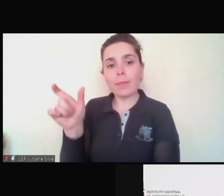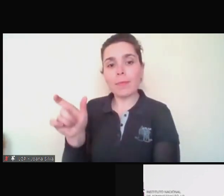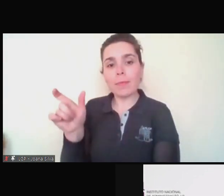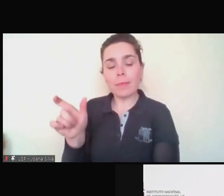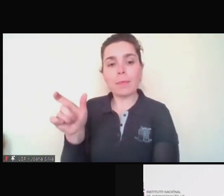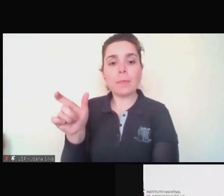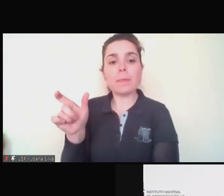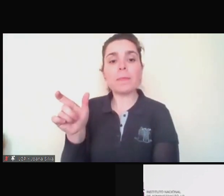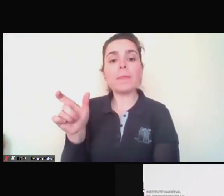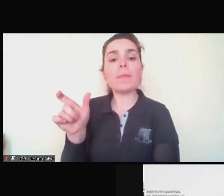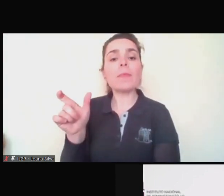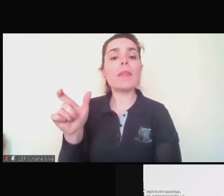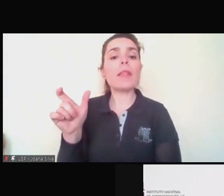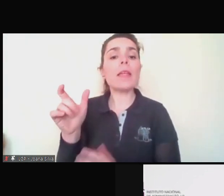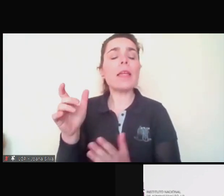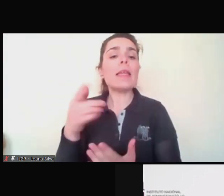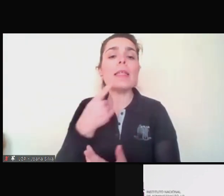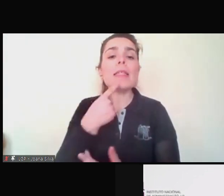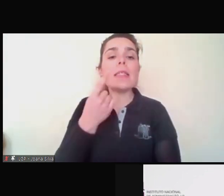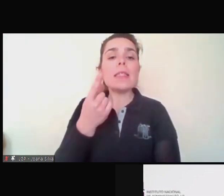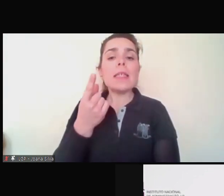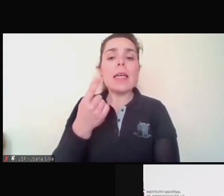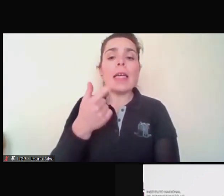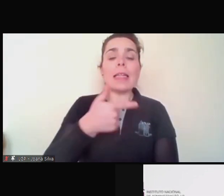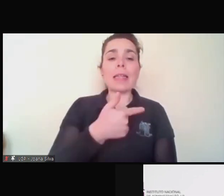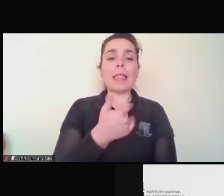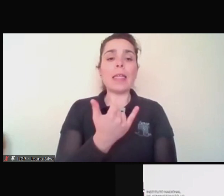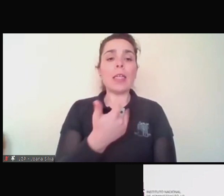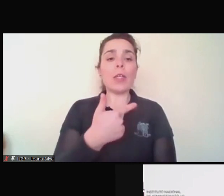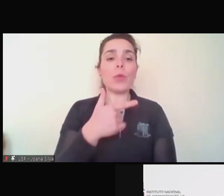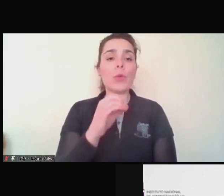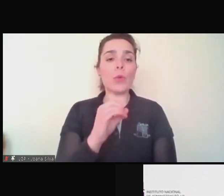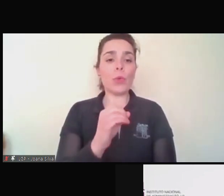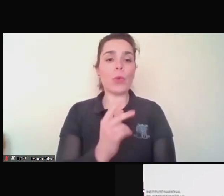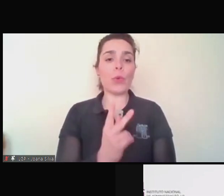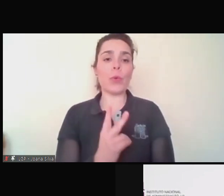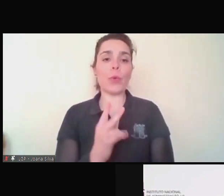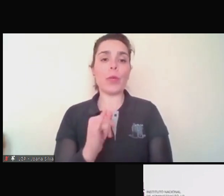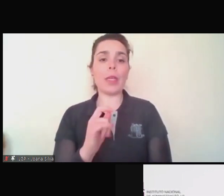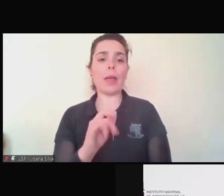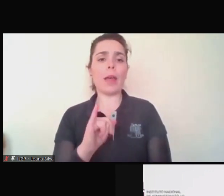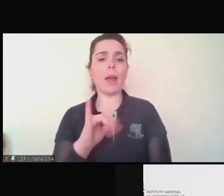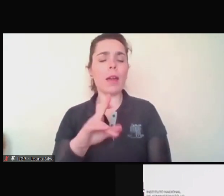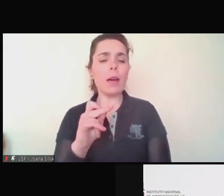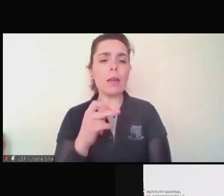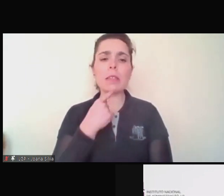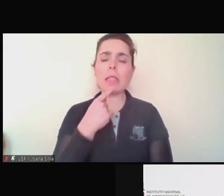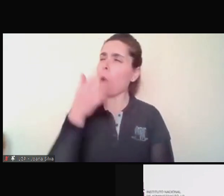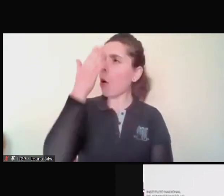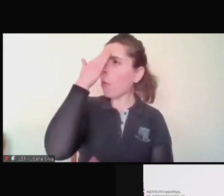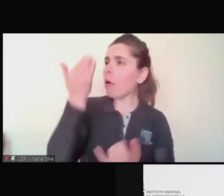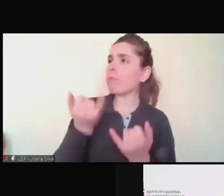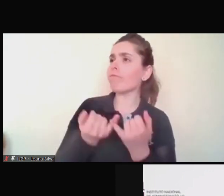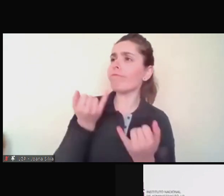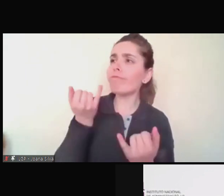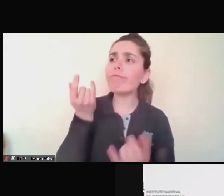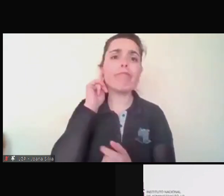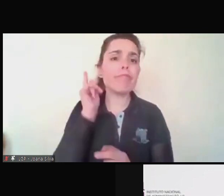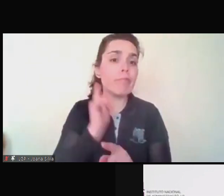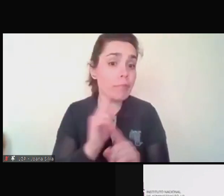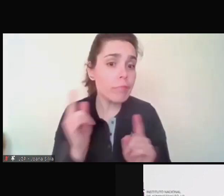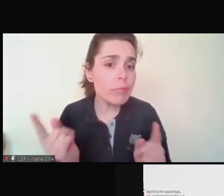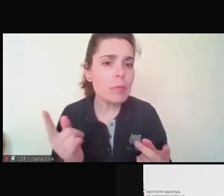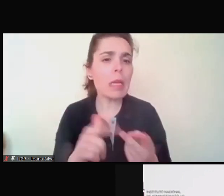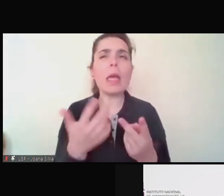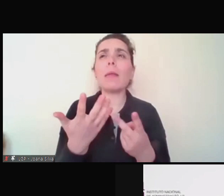painel, começando por desafiar o Tito Vieira a ajudar-nos a enquadrar a importância das competências digitais na administração,